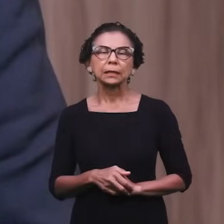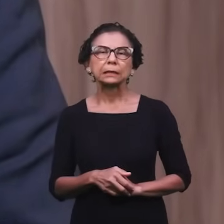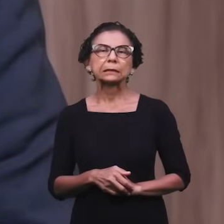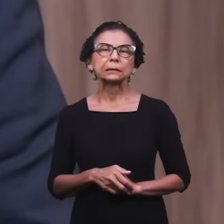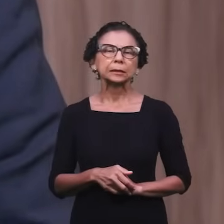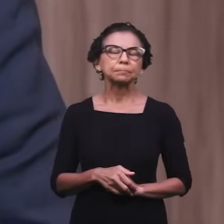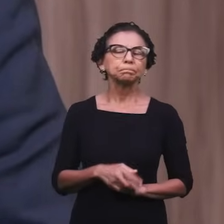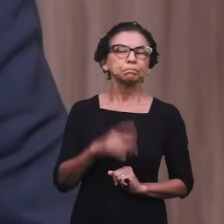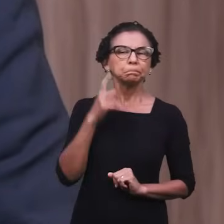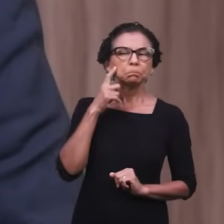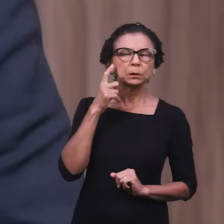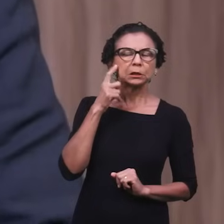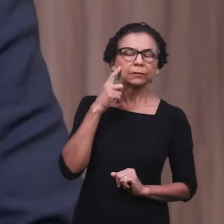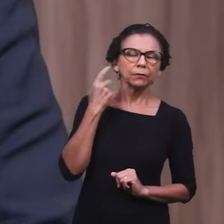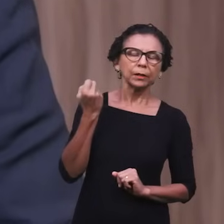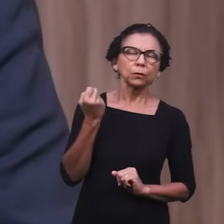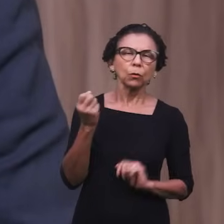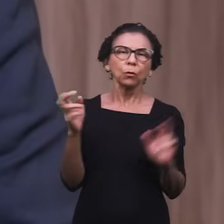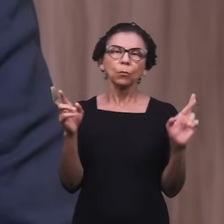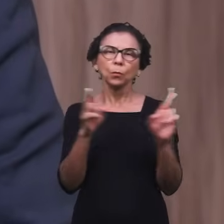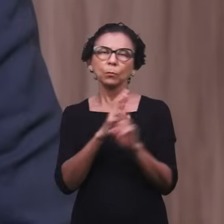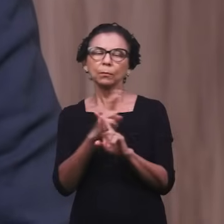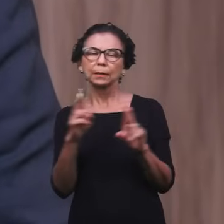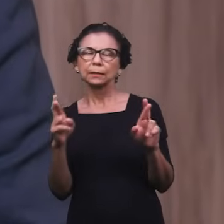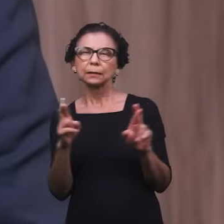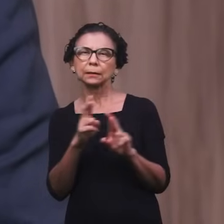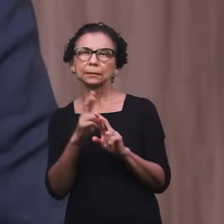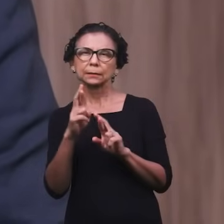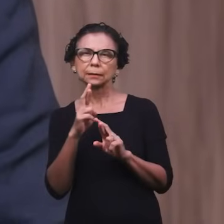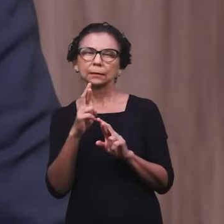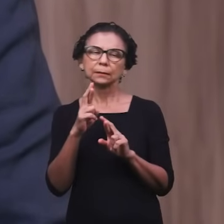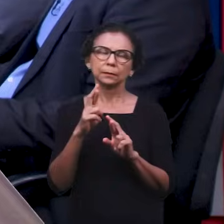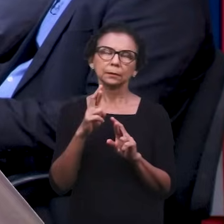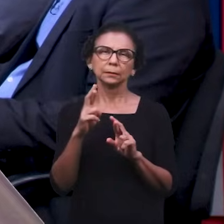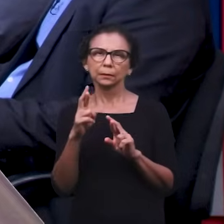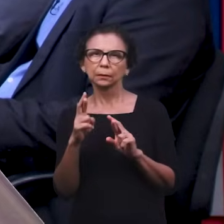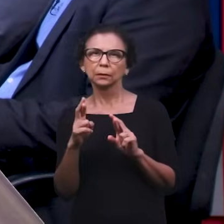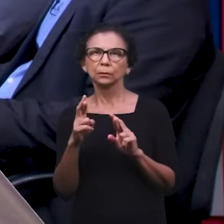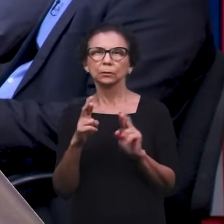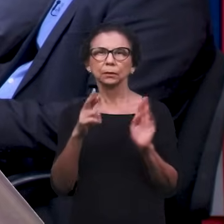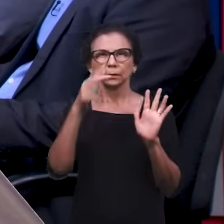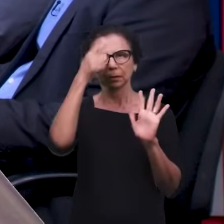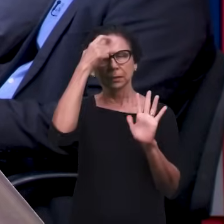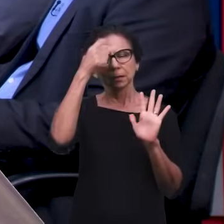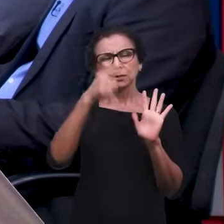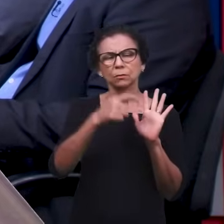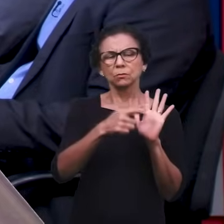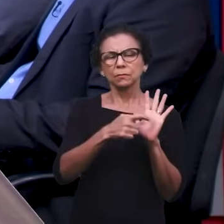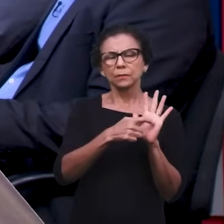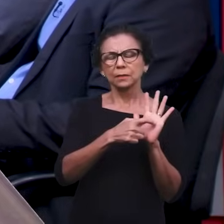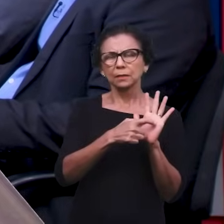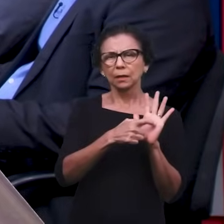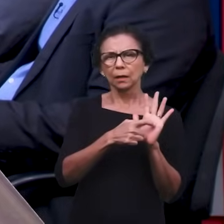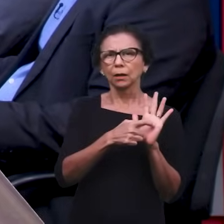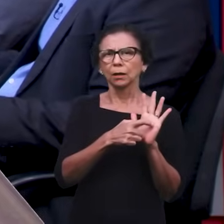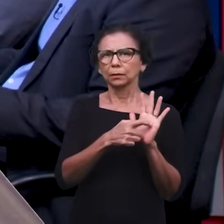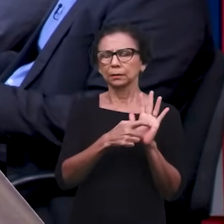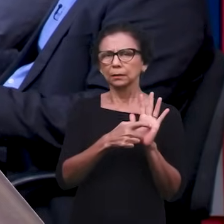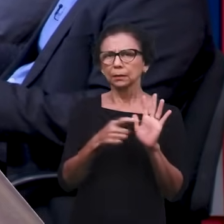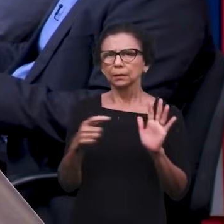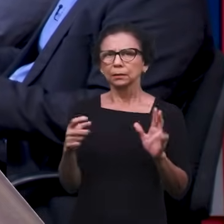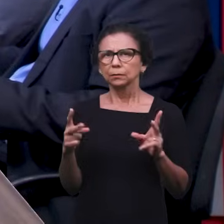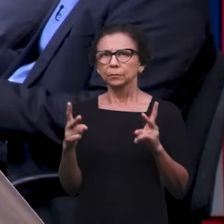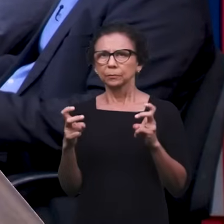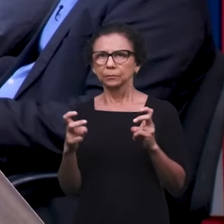numa interface mais amigável possível, né? A gente percebe que quando a gente vai fazer pesquisas